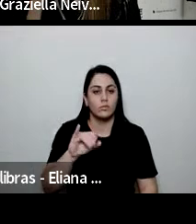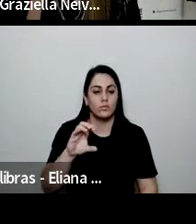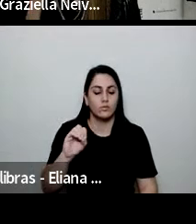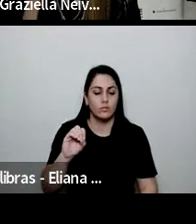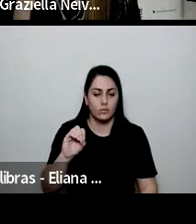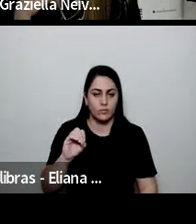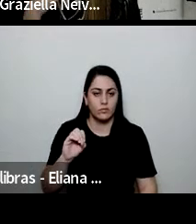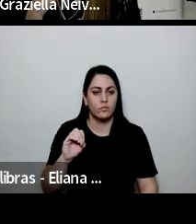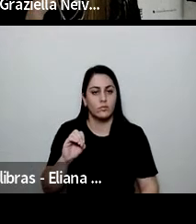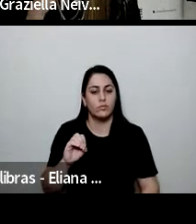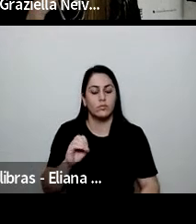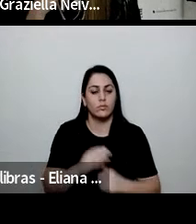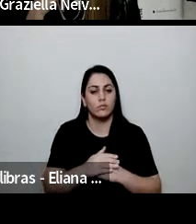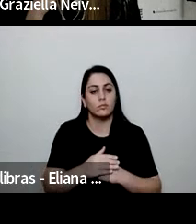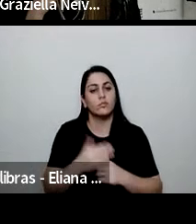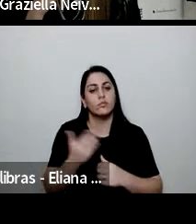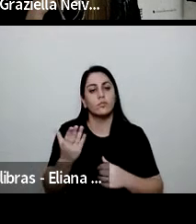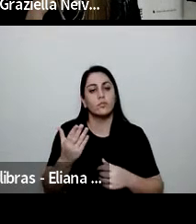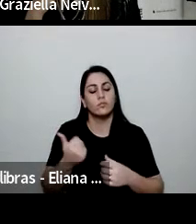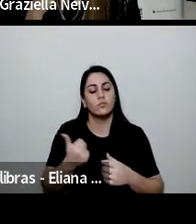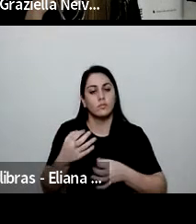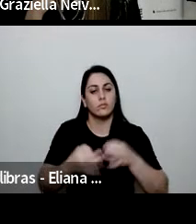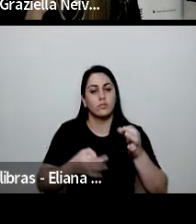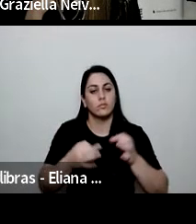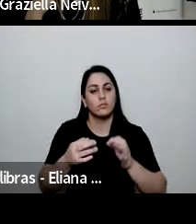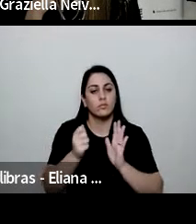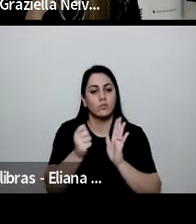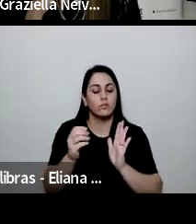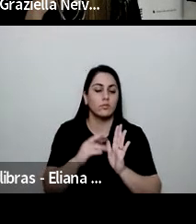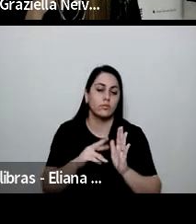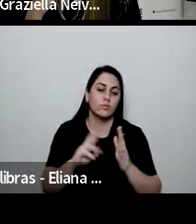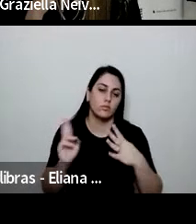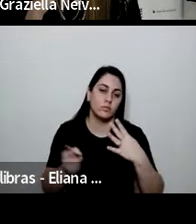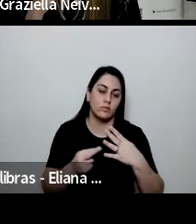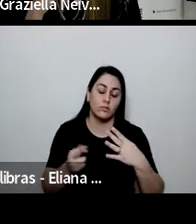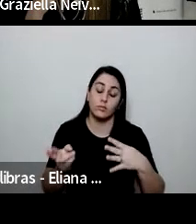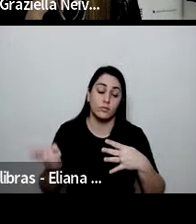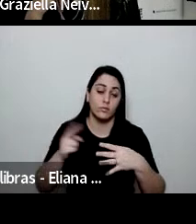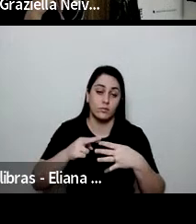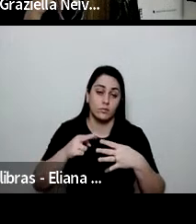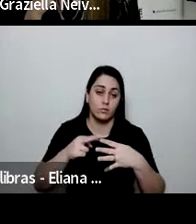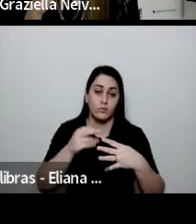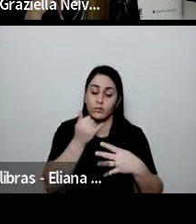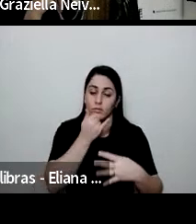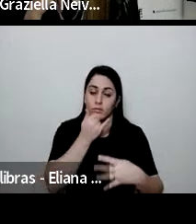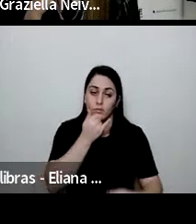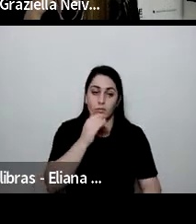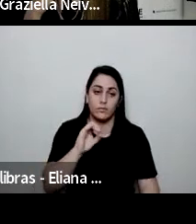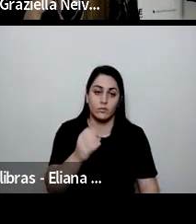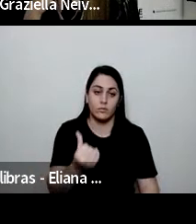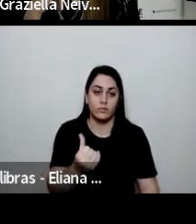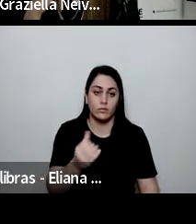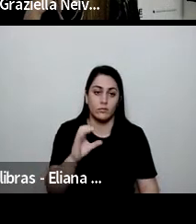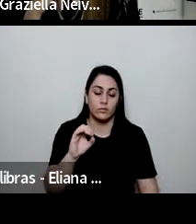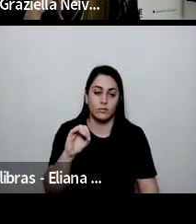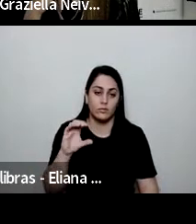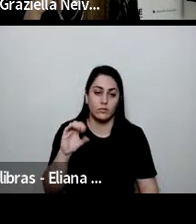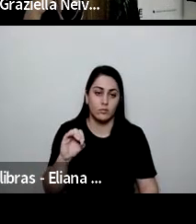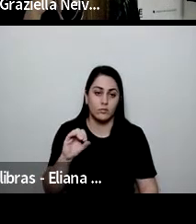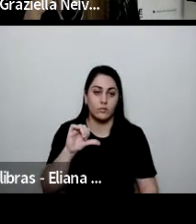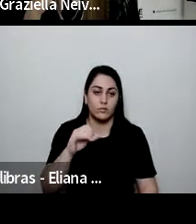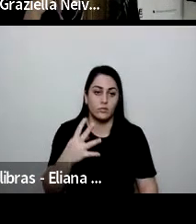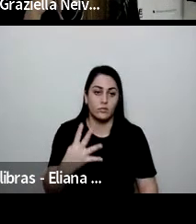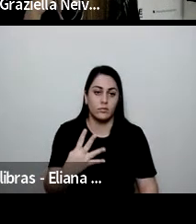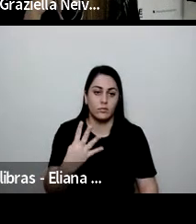julgando agravo regimental em recurso especial eleitoral 0660 school 16 mil 9423